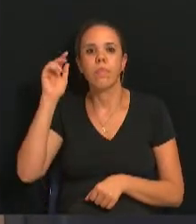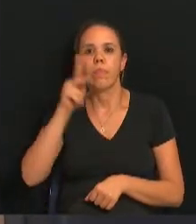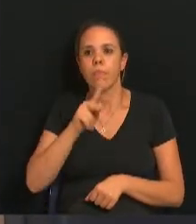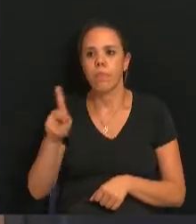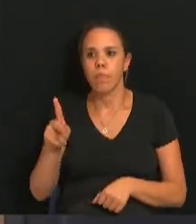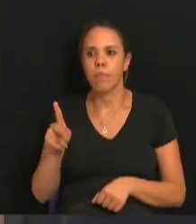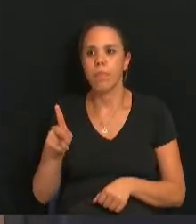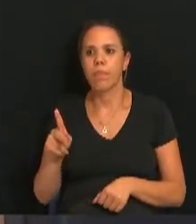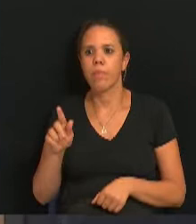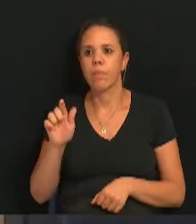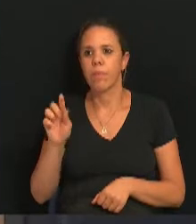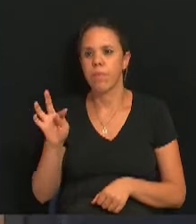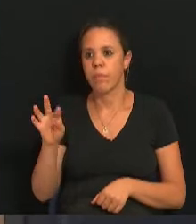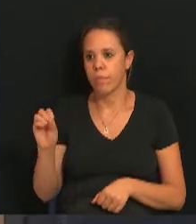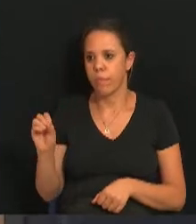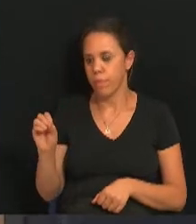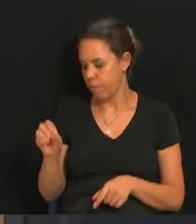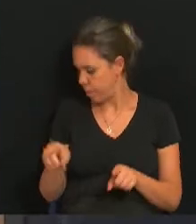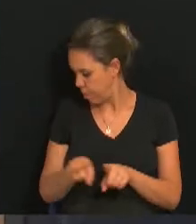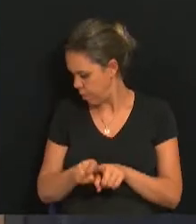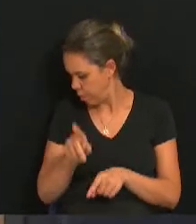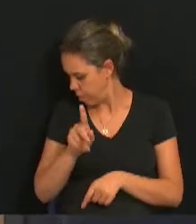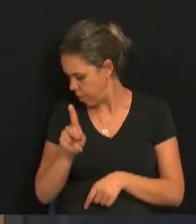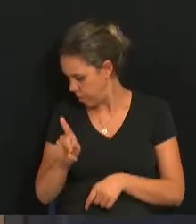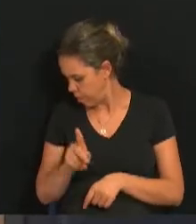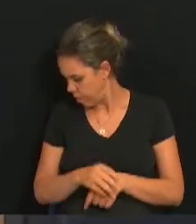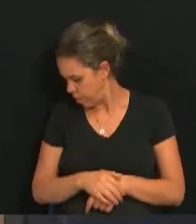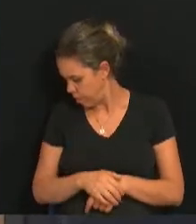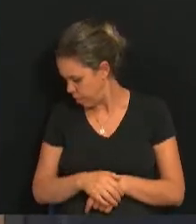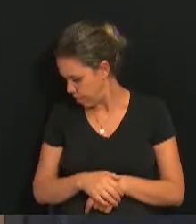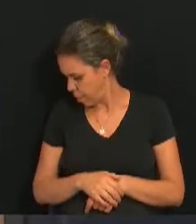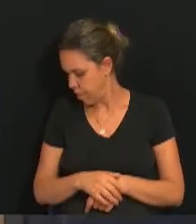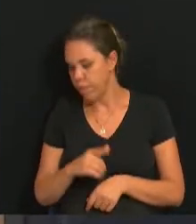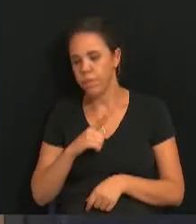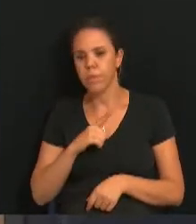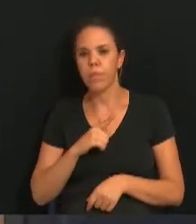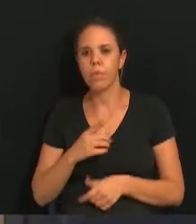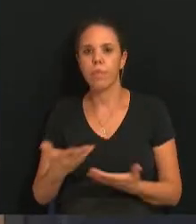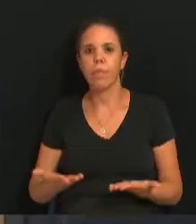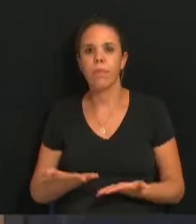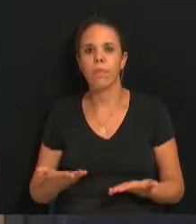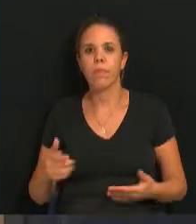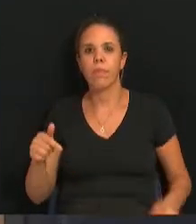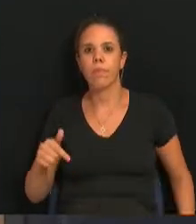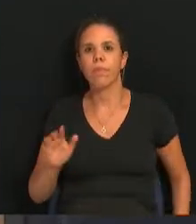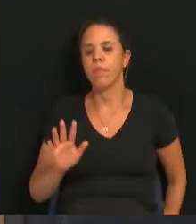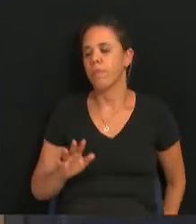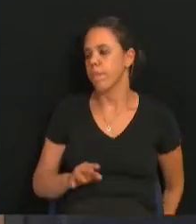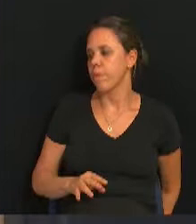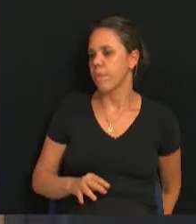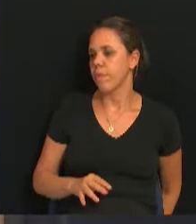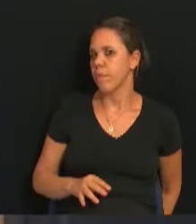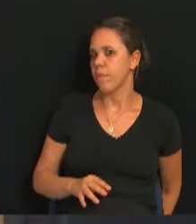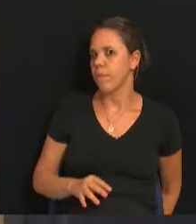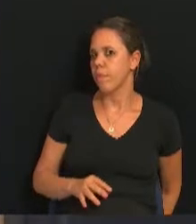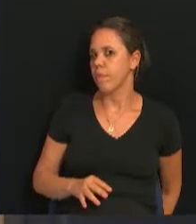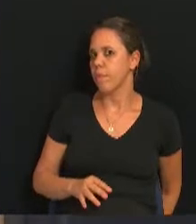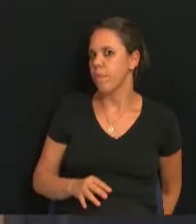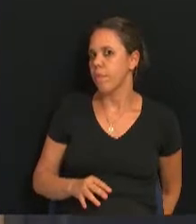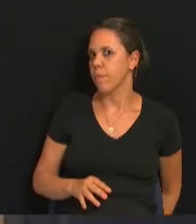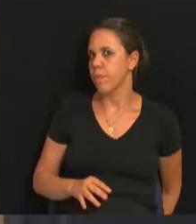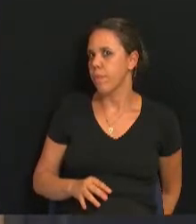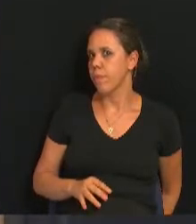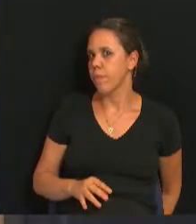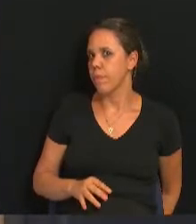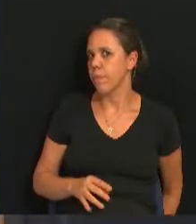e o Augusto Lima também, que é professor. Mas nós temos também conosco, hoje aqui, que vai falar um pouco sobre